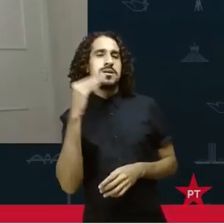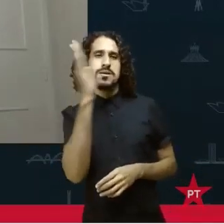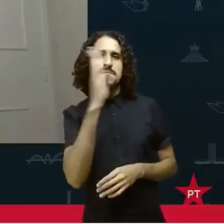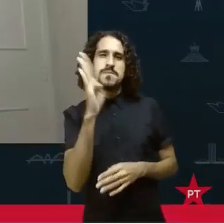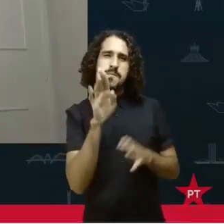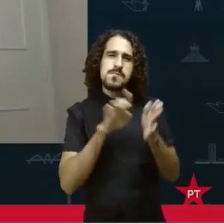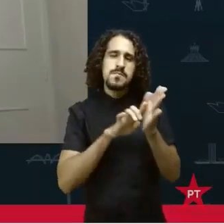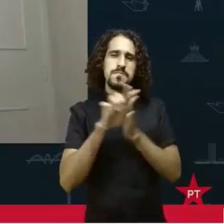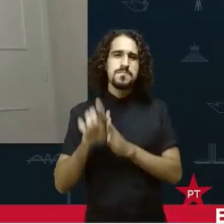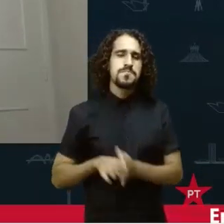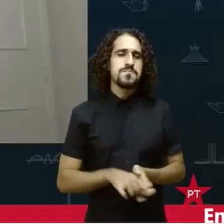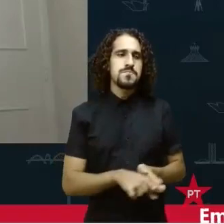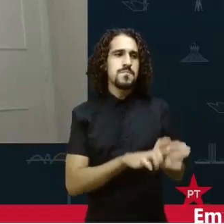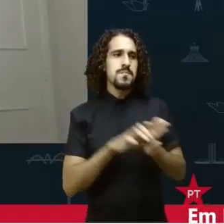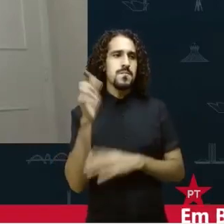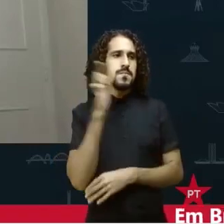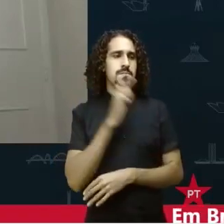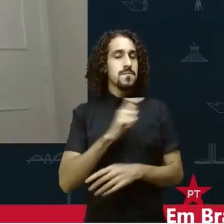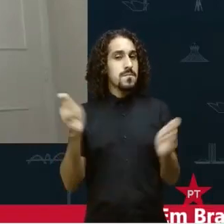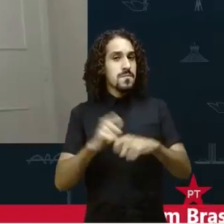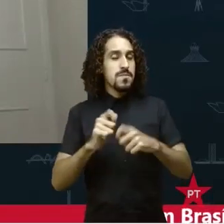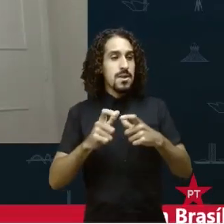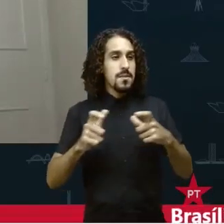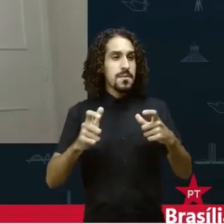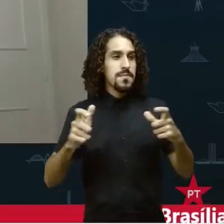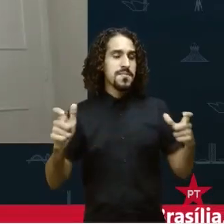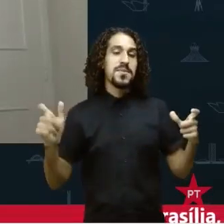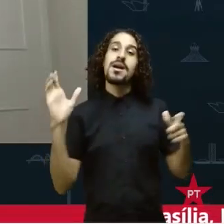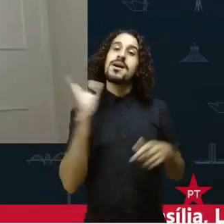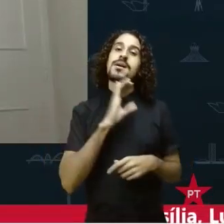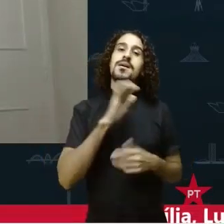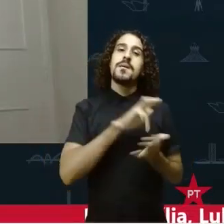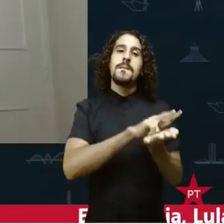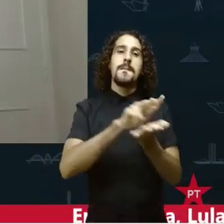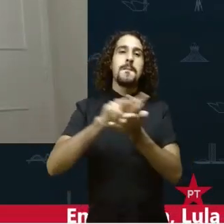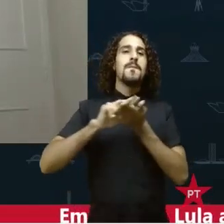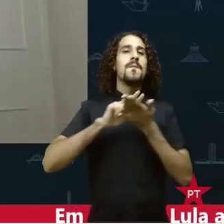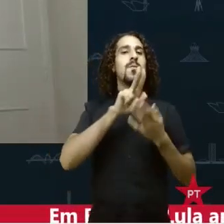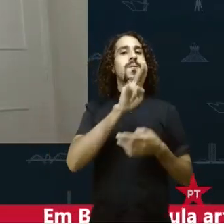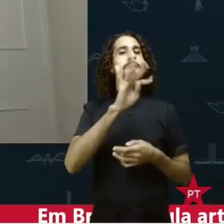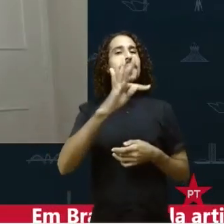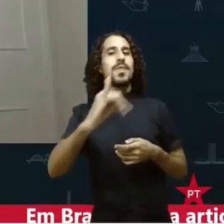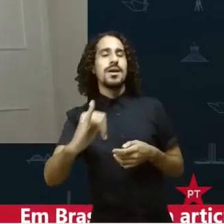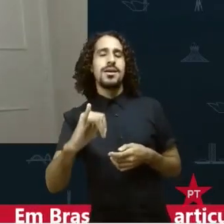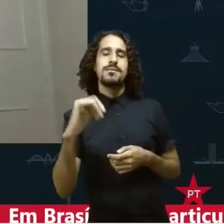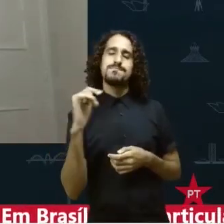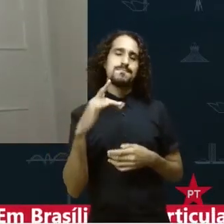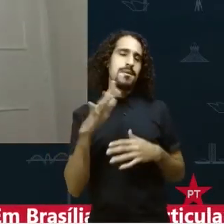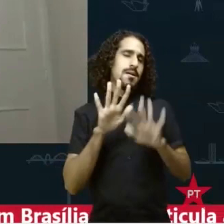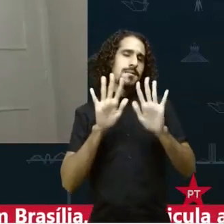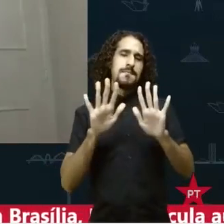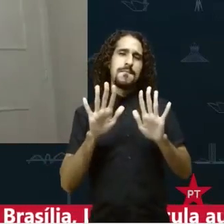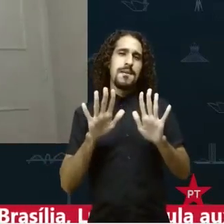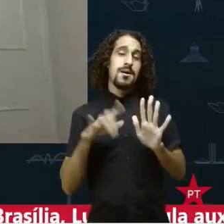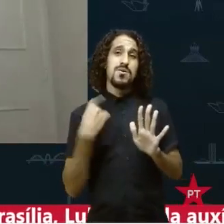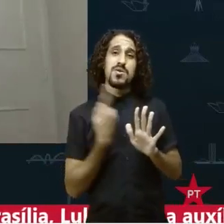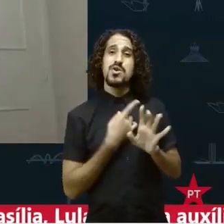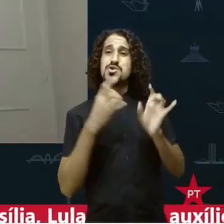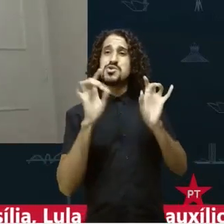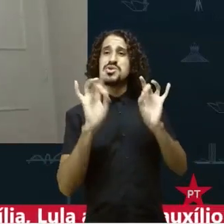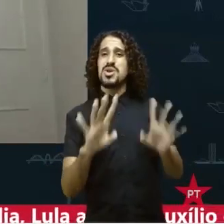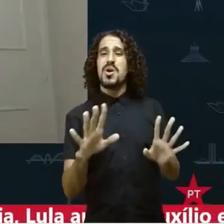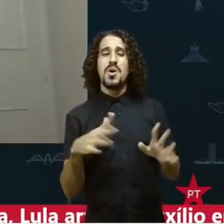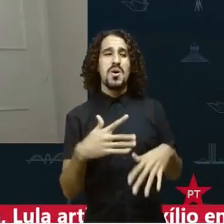Brasil que fosse capaz de ampliar rapidamente os leitos de UTIs, que fosse capaz, enfim. No entanto, ficamos só